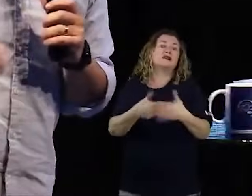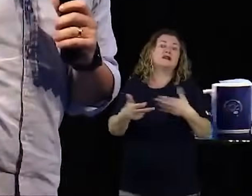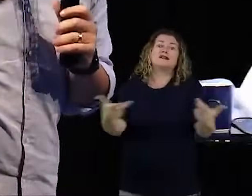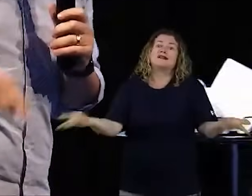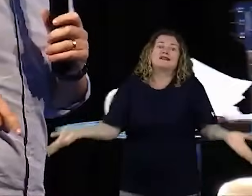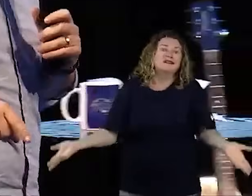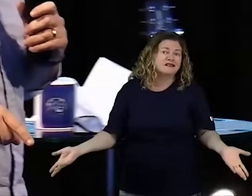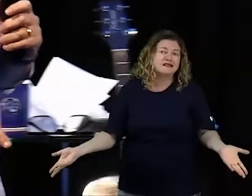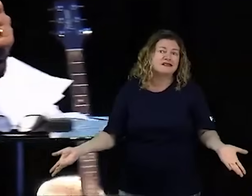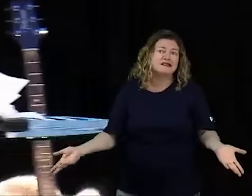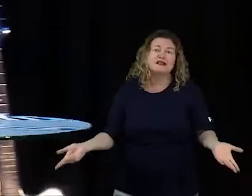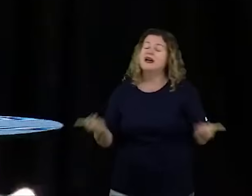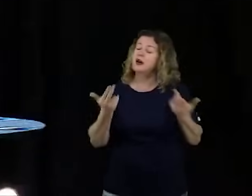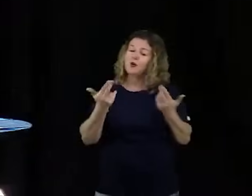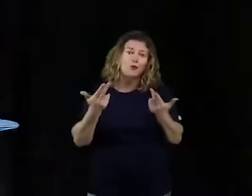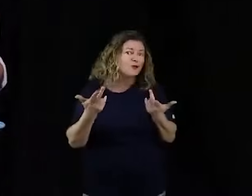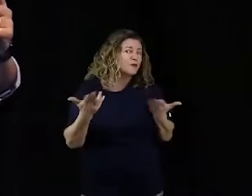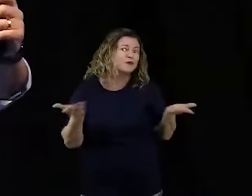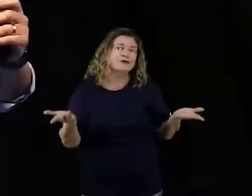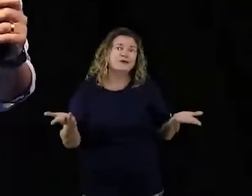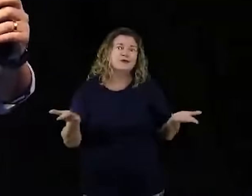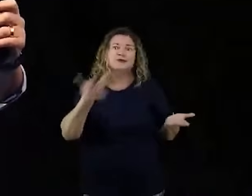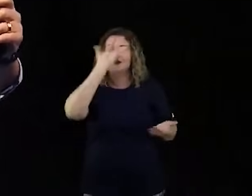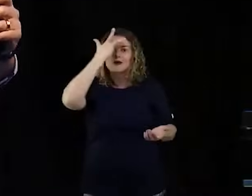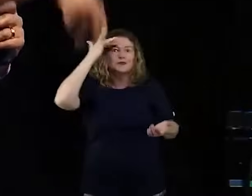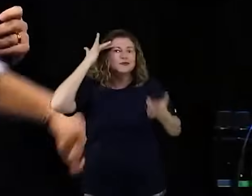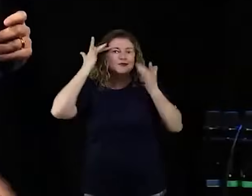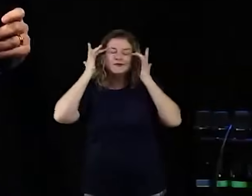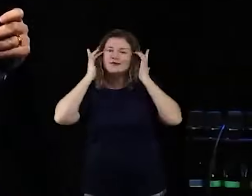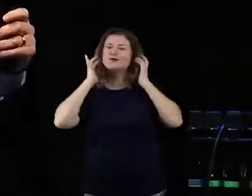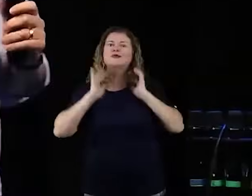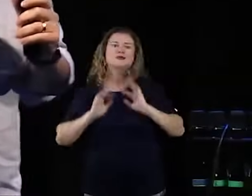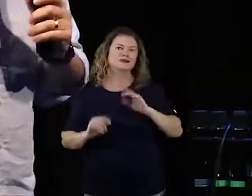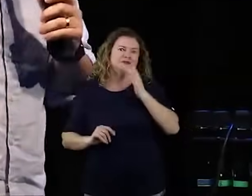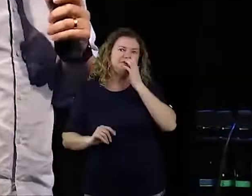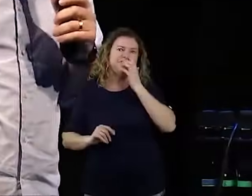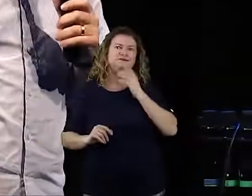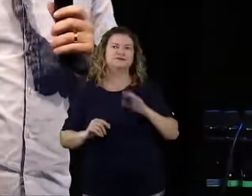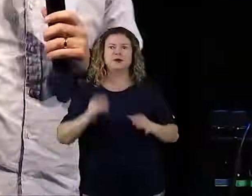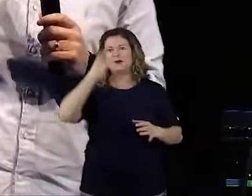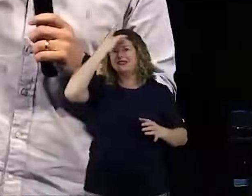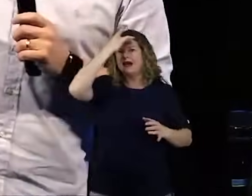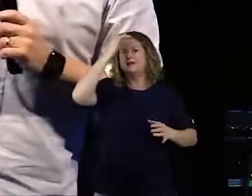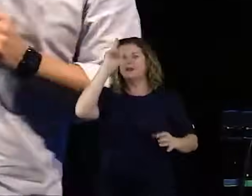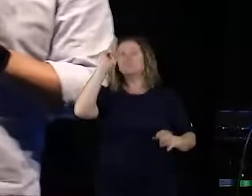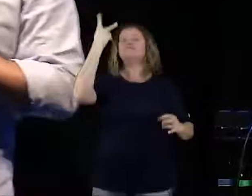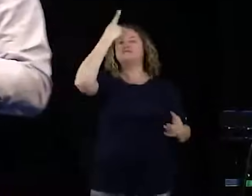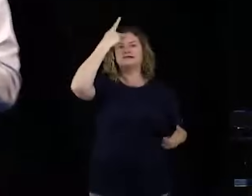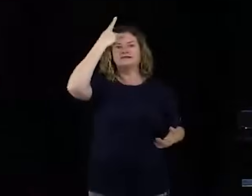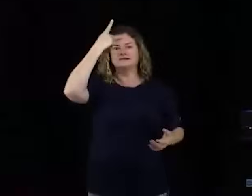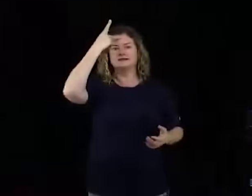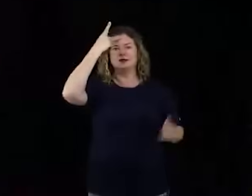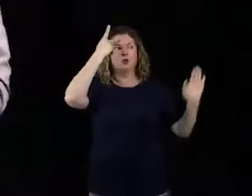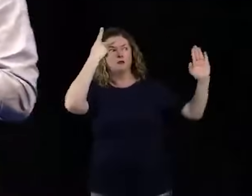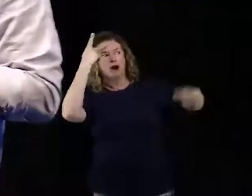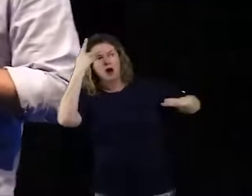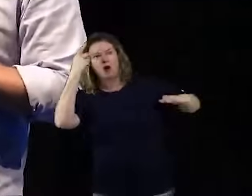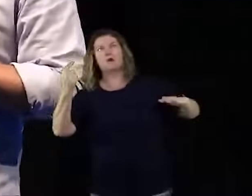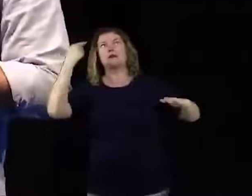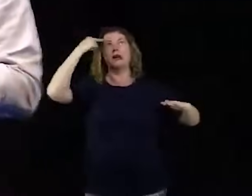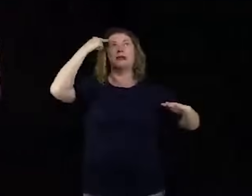a interpretar aquilo que é Malu como bom porque na cabeça porque na